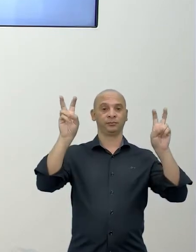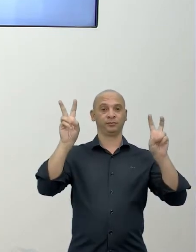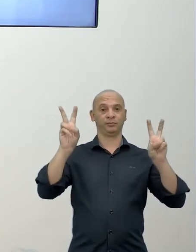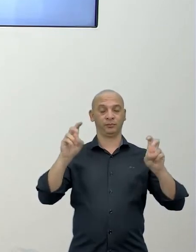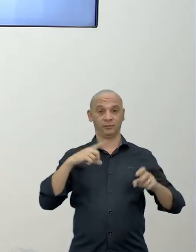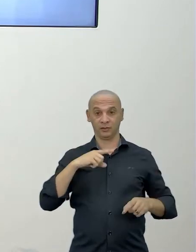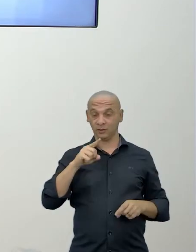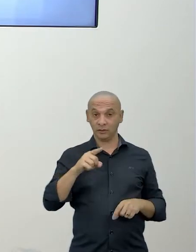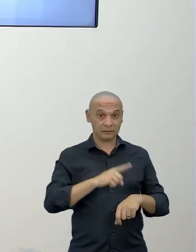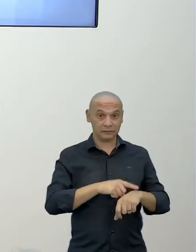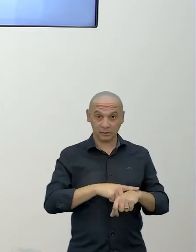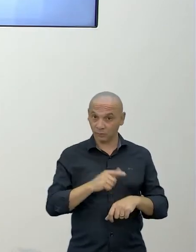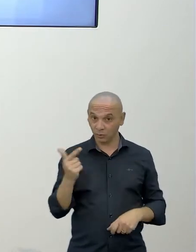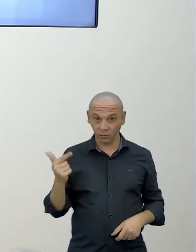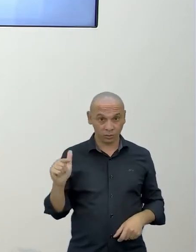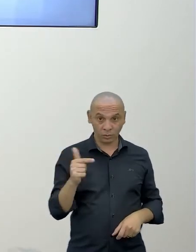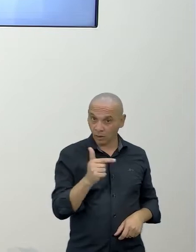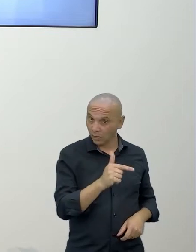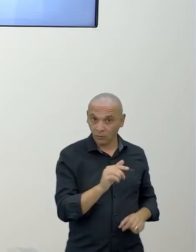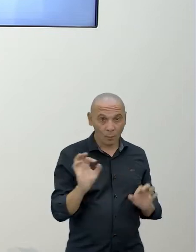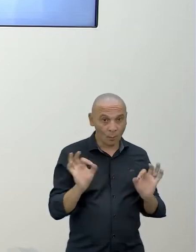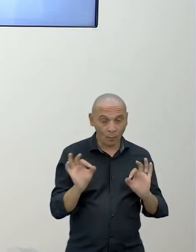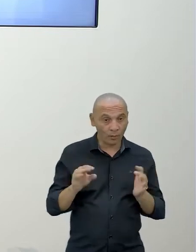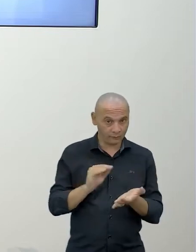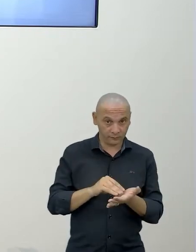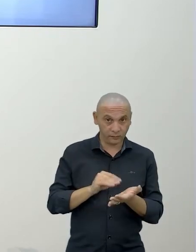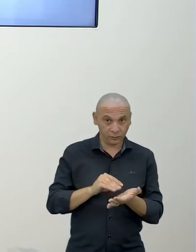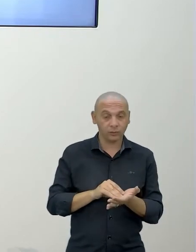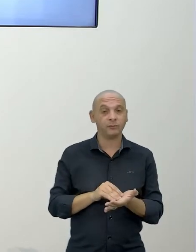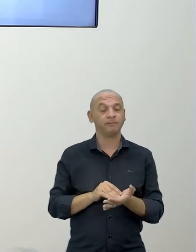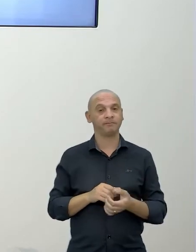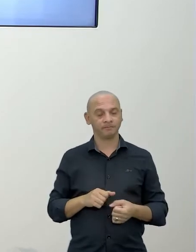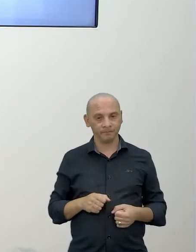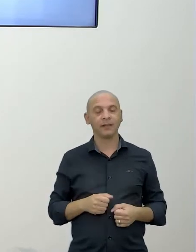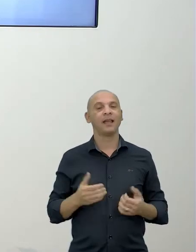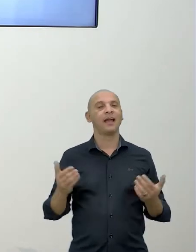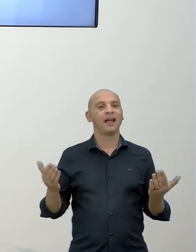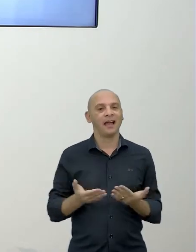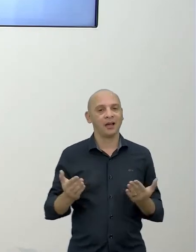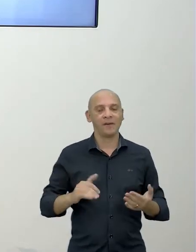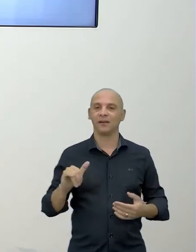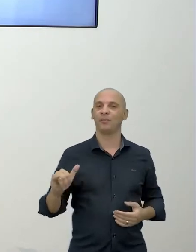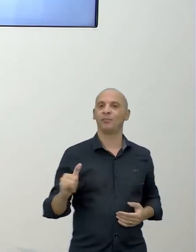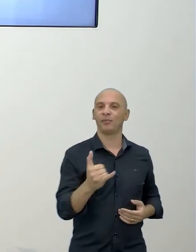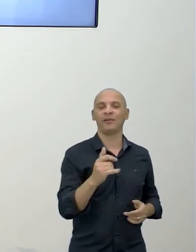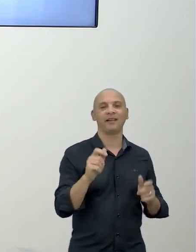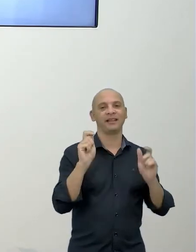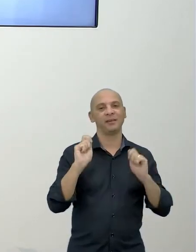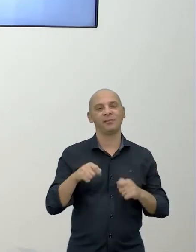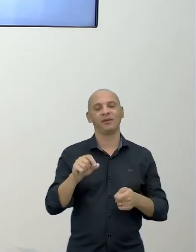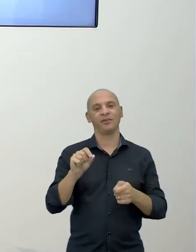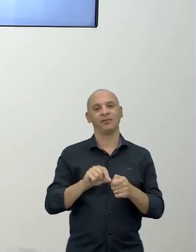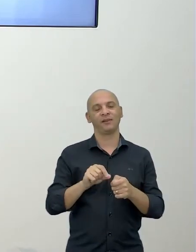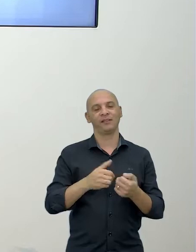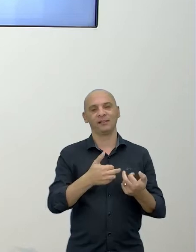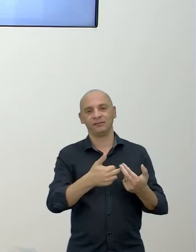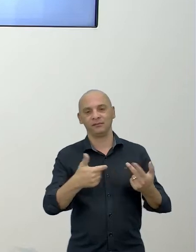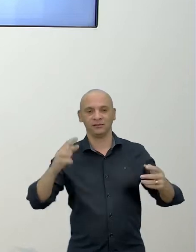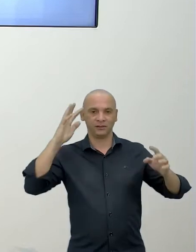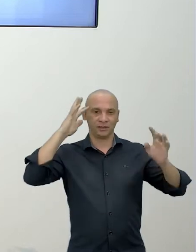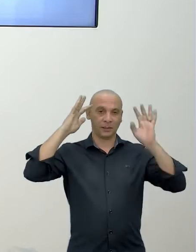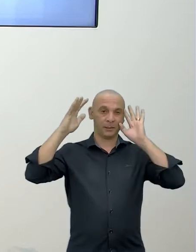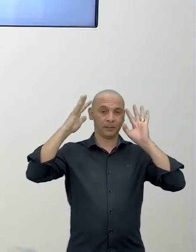trazendo, né, nessa proposta de atividade que vocês formulem essa questão. Se você ainda não teve tempo, ou ainda não deu, sei lá,